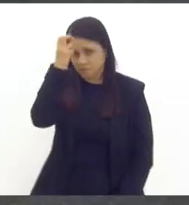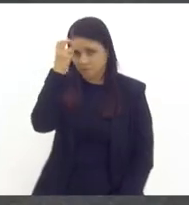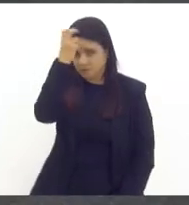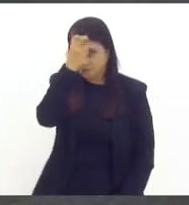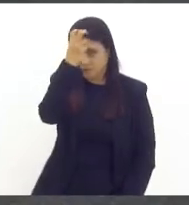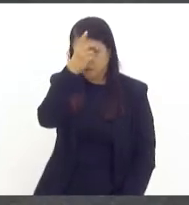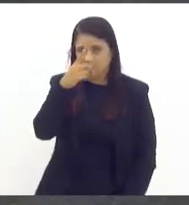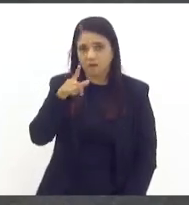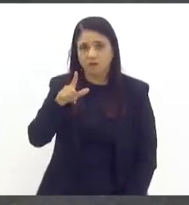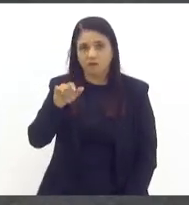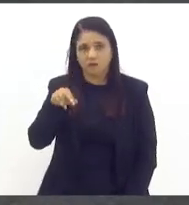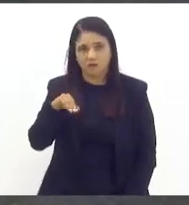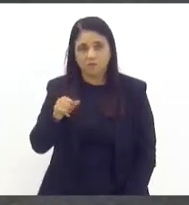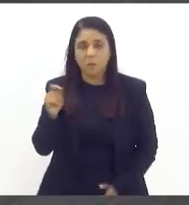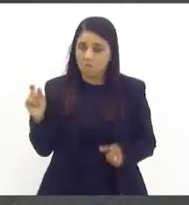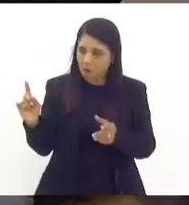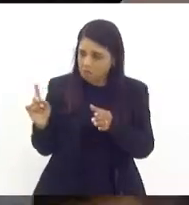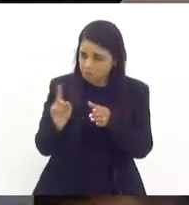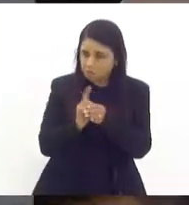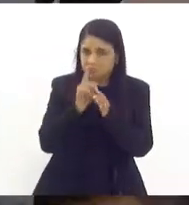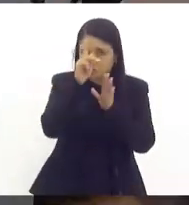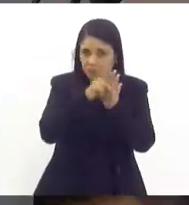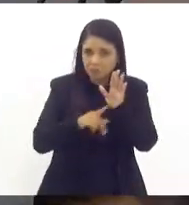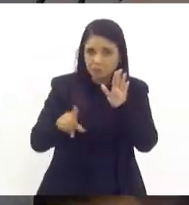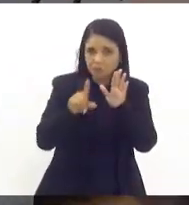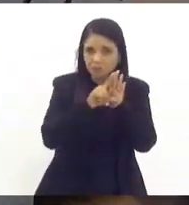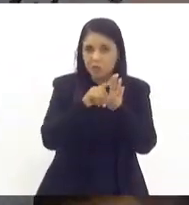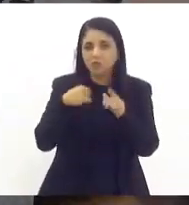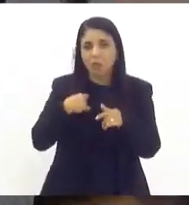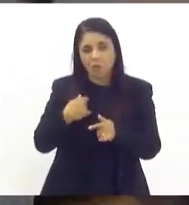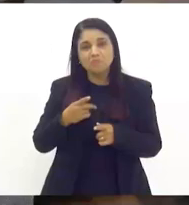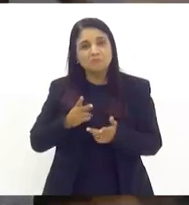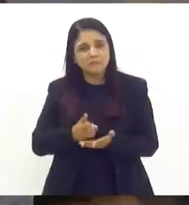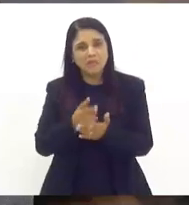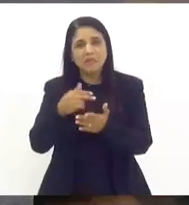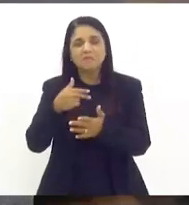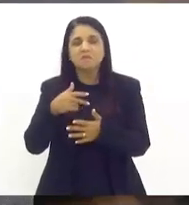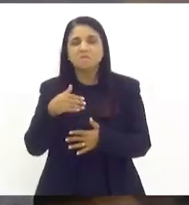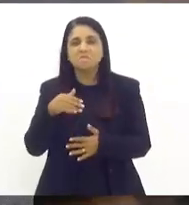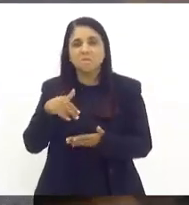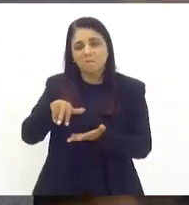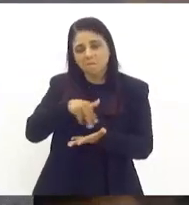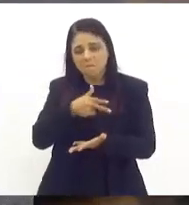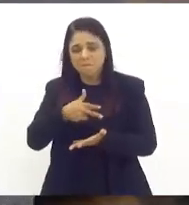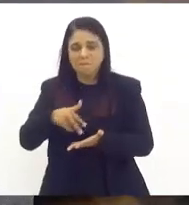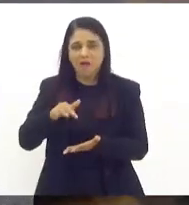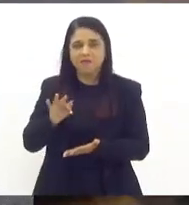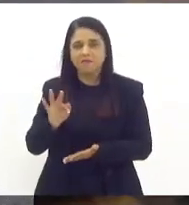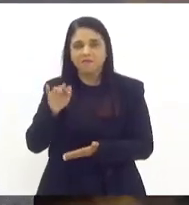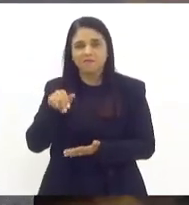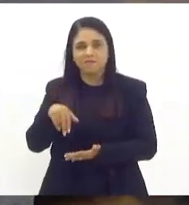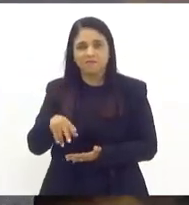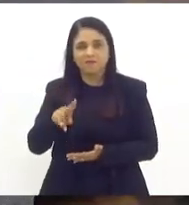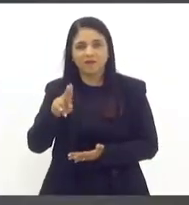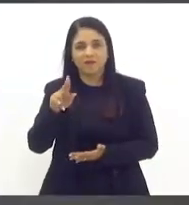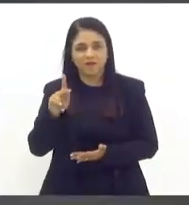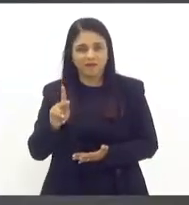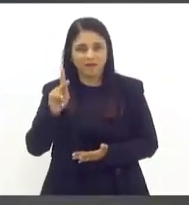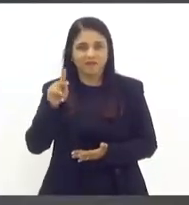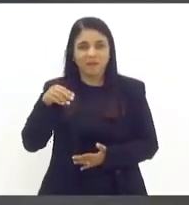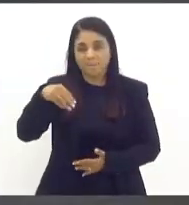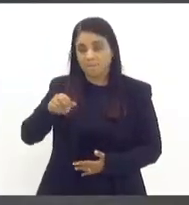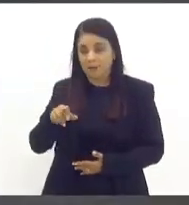se eu posso também sercor autora afinal de contas fugir muito para o baile funk no baile das antigas lá na Maré e